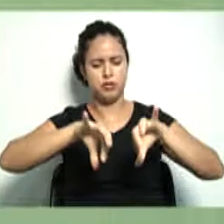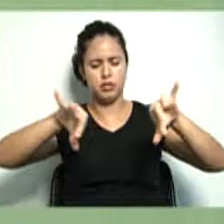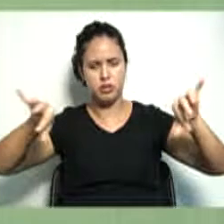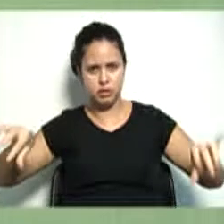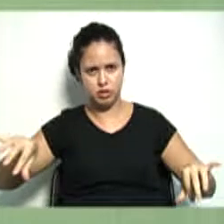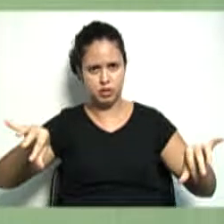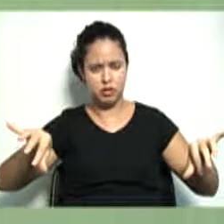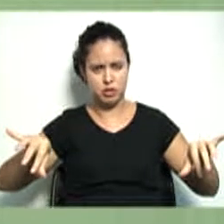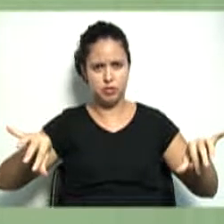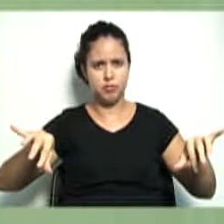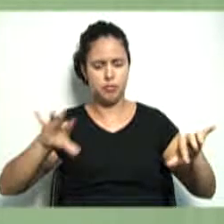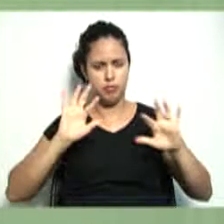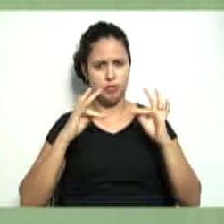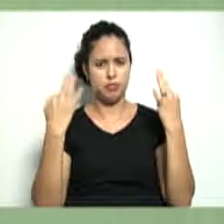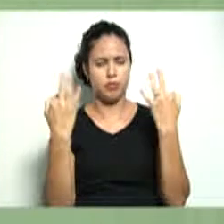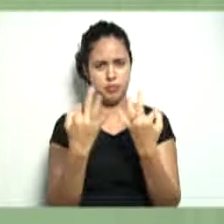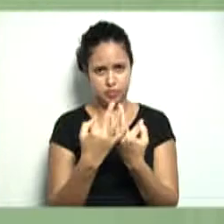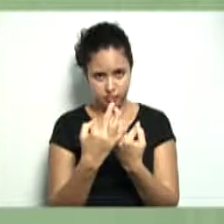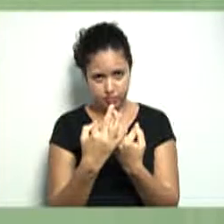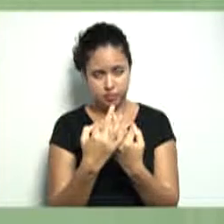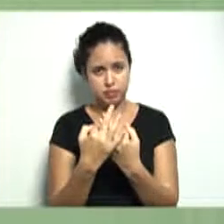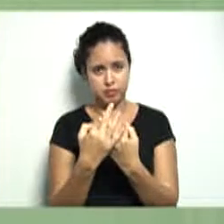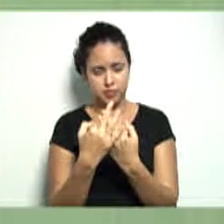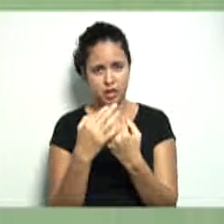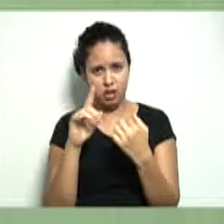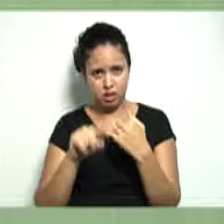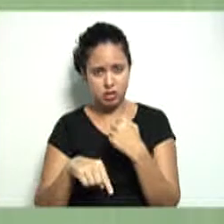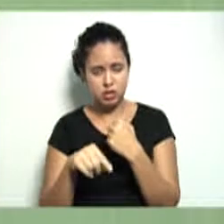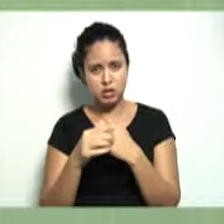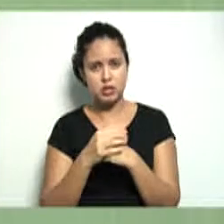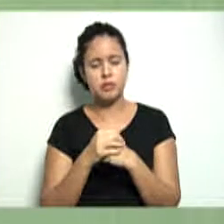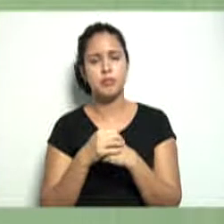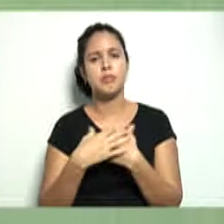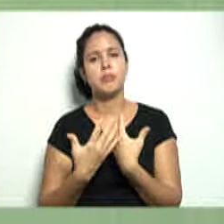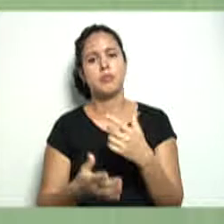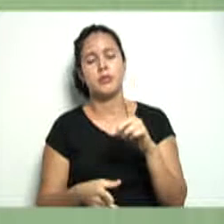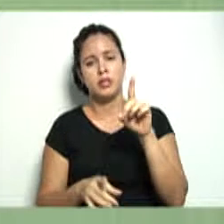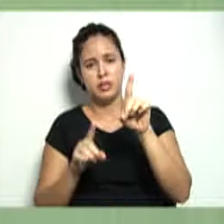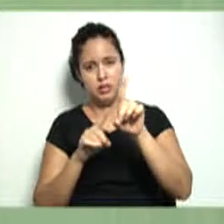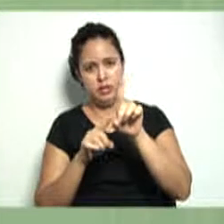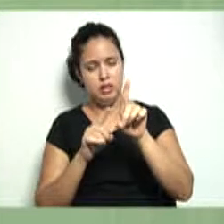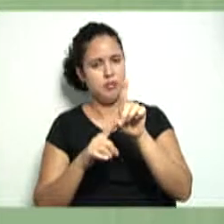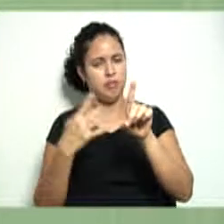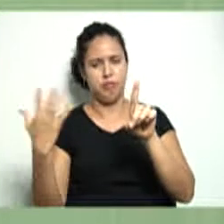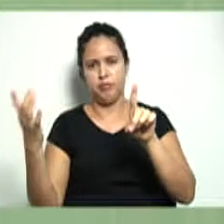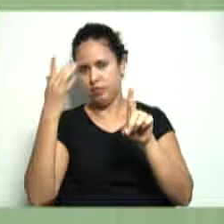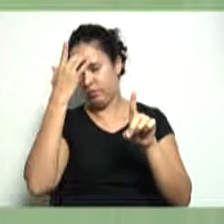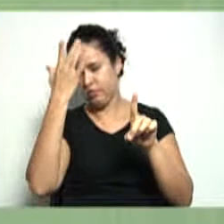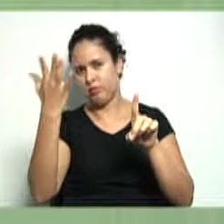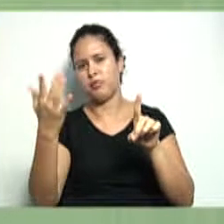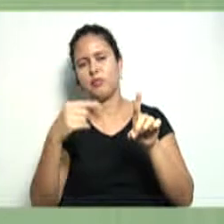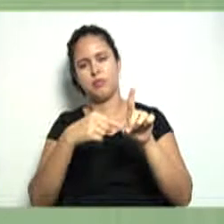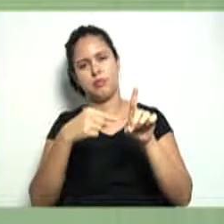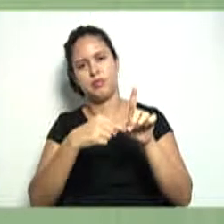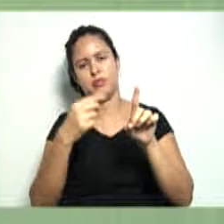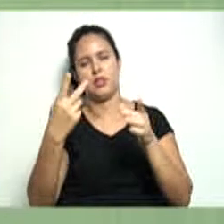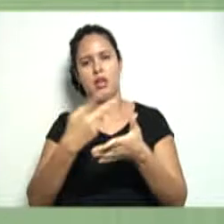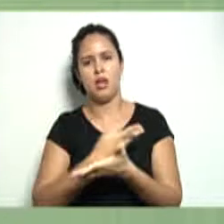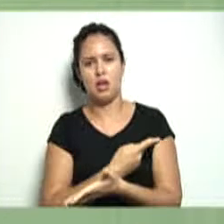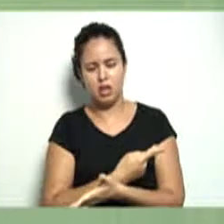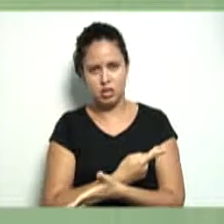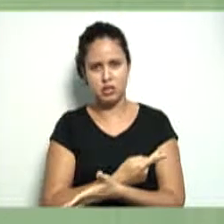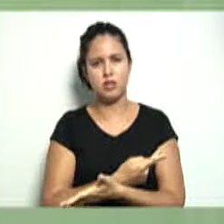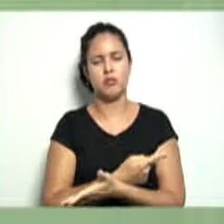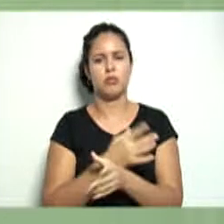membros? Então, essa aqui é a letra D, né? Ela estava na cara. Essa aqui, o senhor pode conferir aí no chat, eu